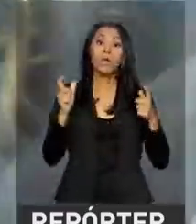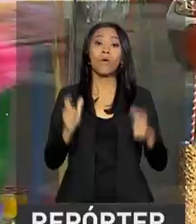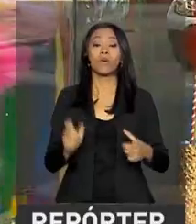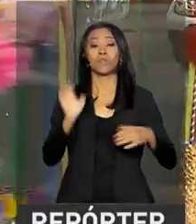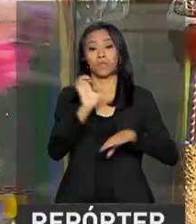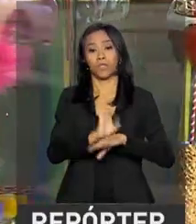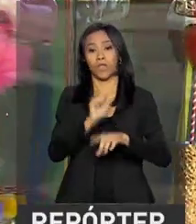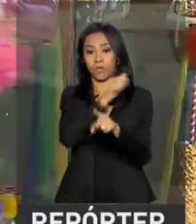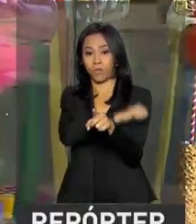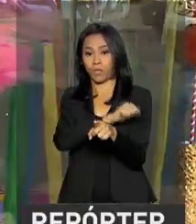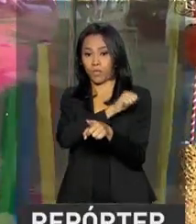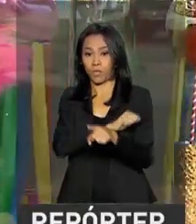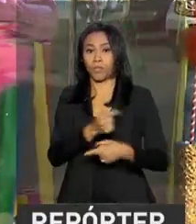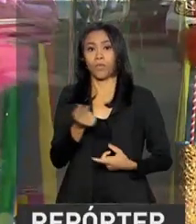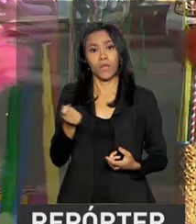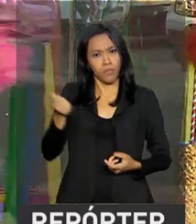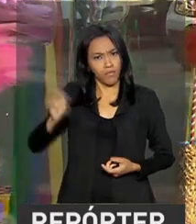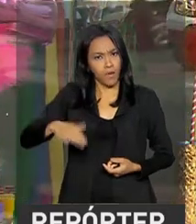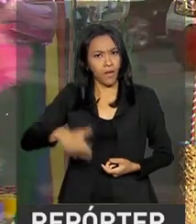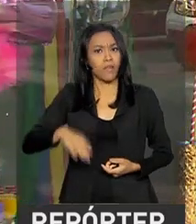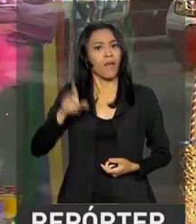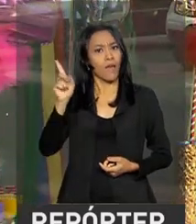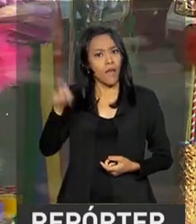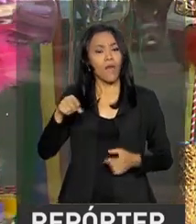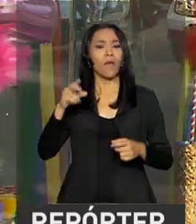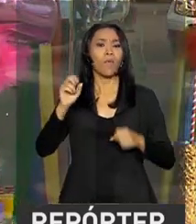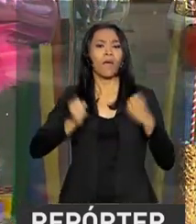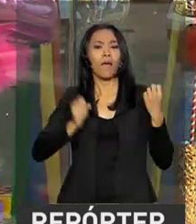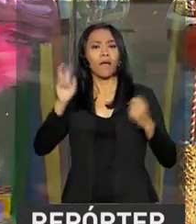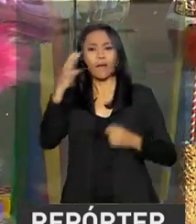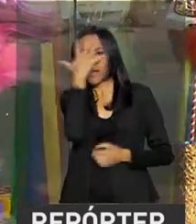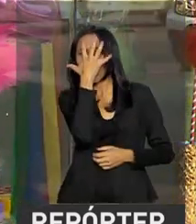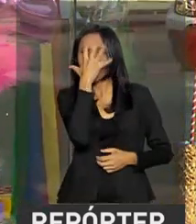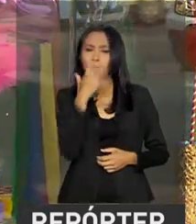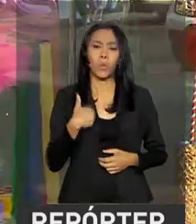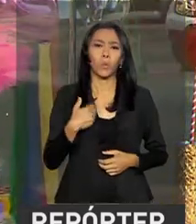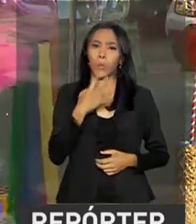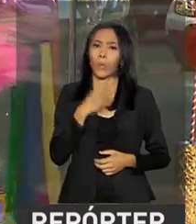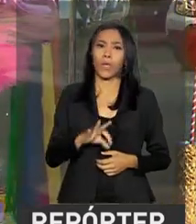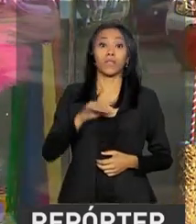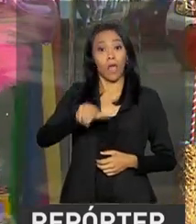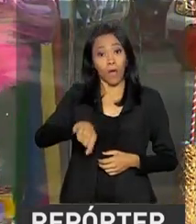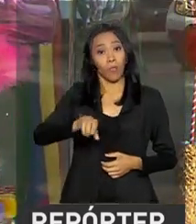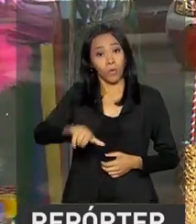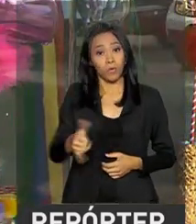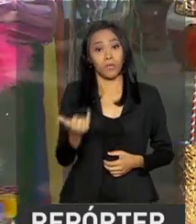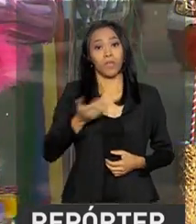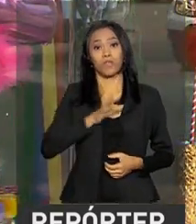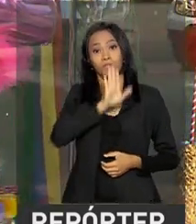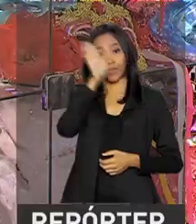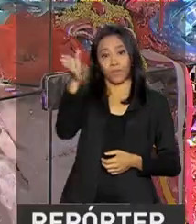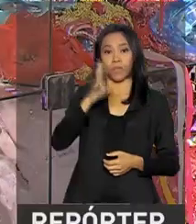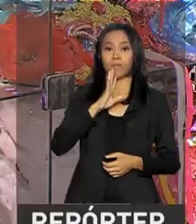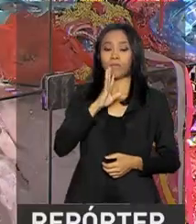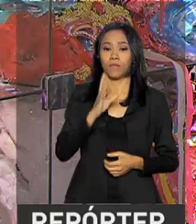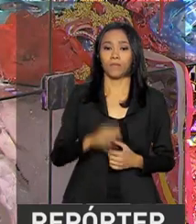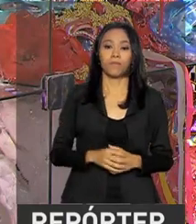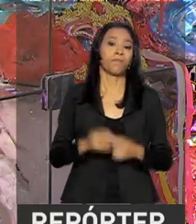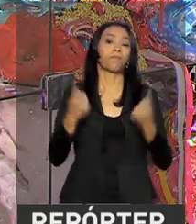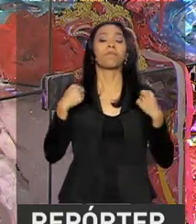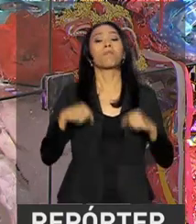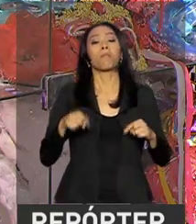ficou mais em conta e tal é um carro a gente não conhece acho que é uma excelente oportunidade da gente conhecer a cidade no carnaval a expectativa